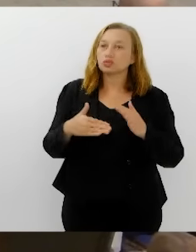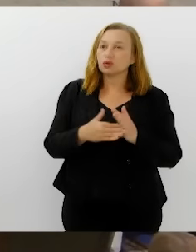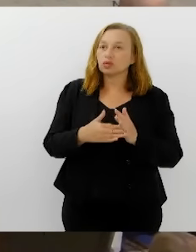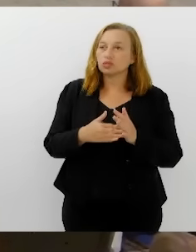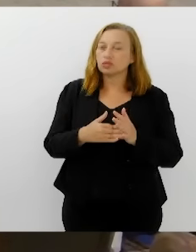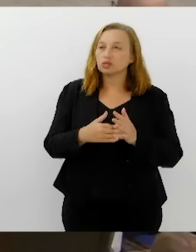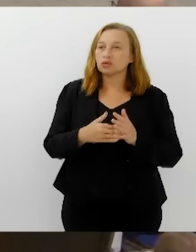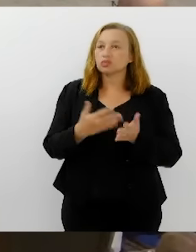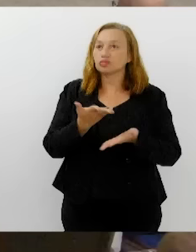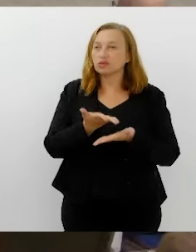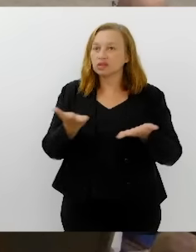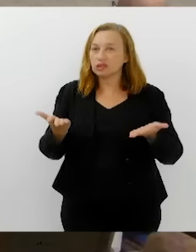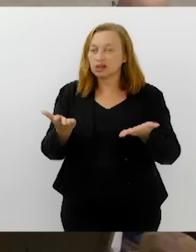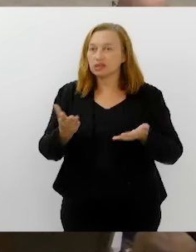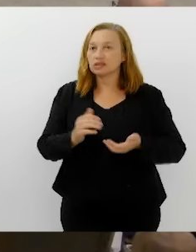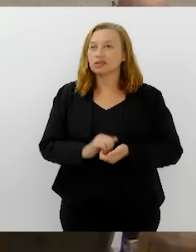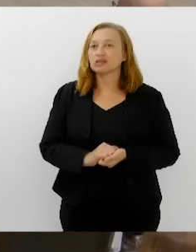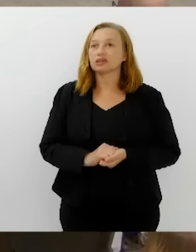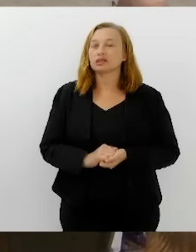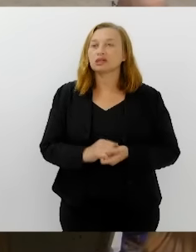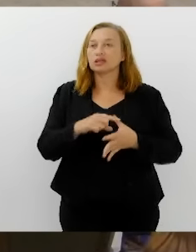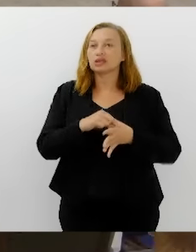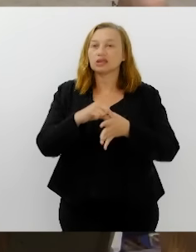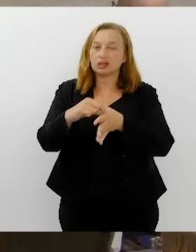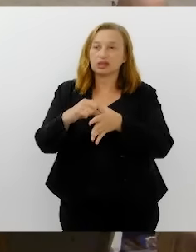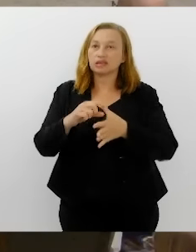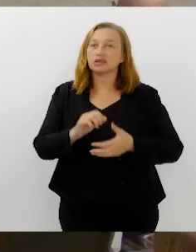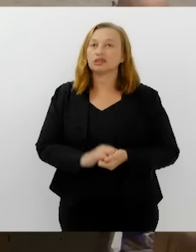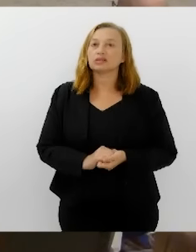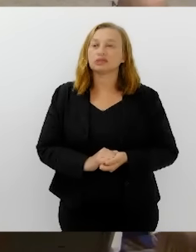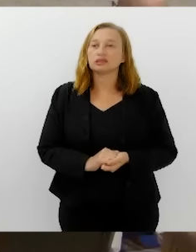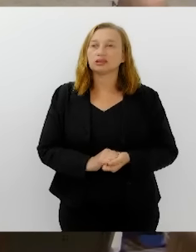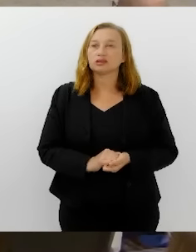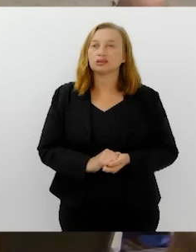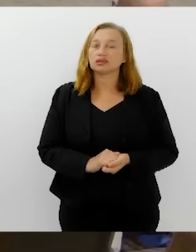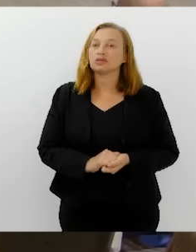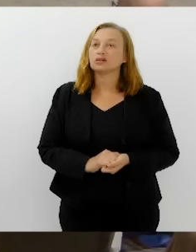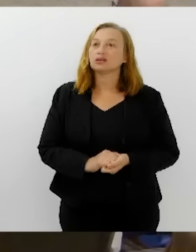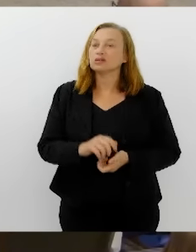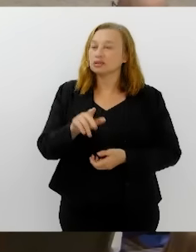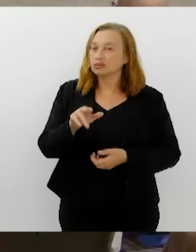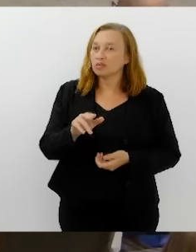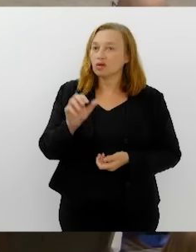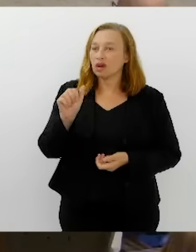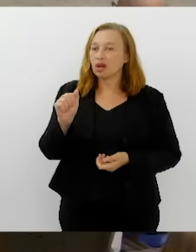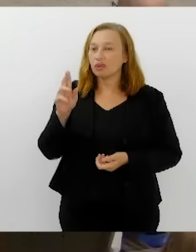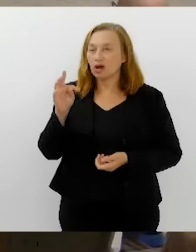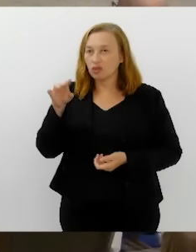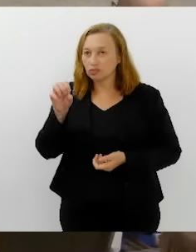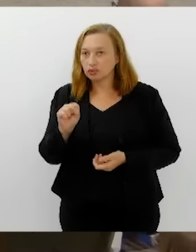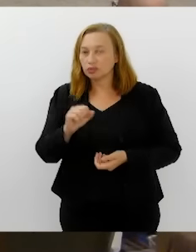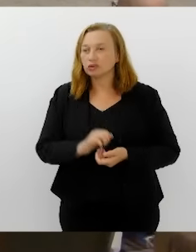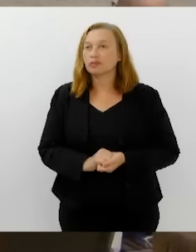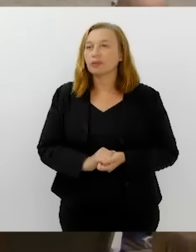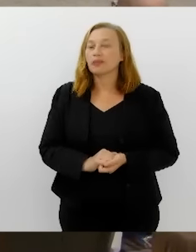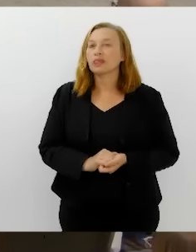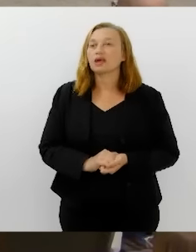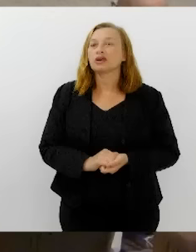autoridades eclesiásticas e os nossos irmãos dos arautos. Cumprimento o deputado